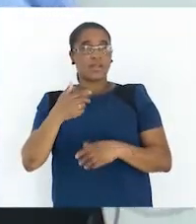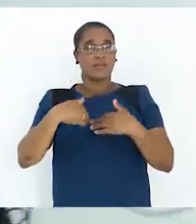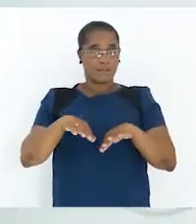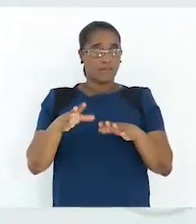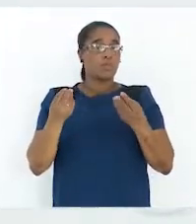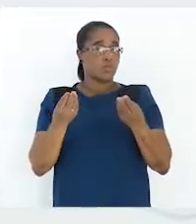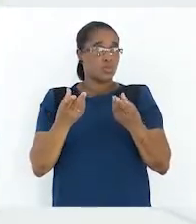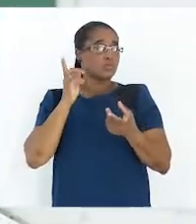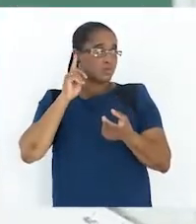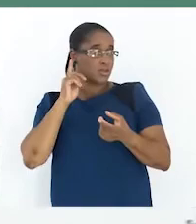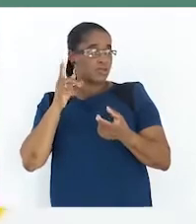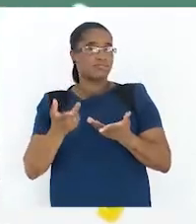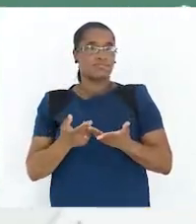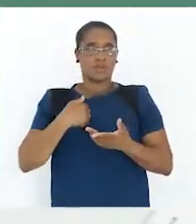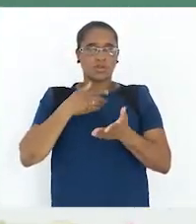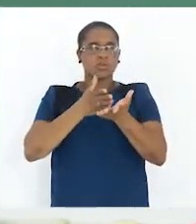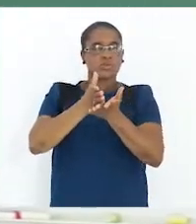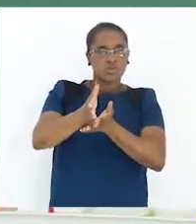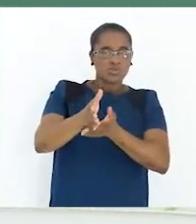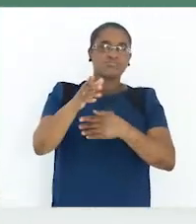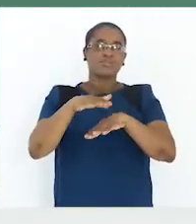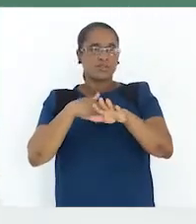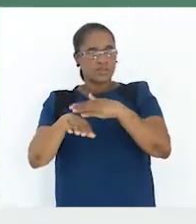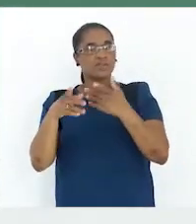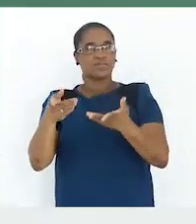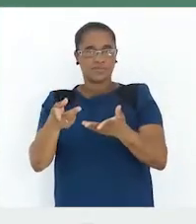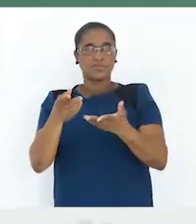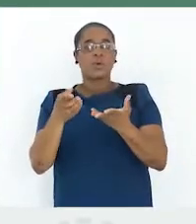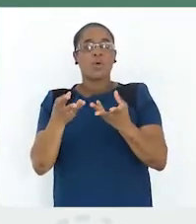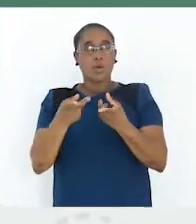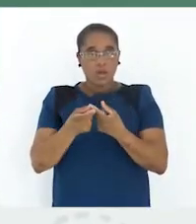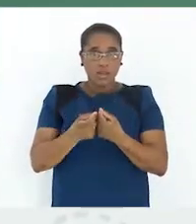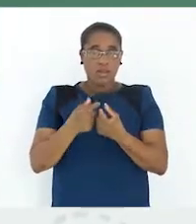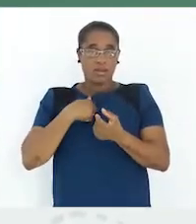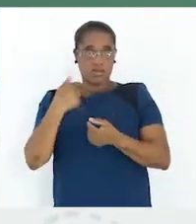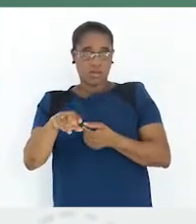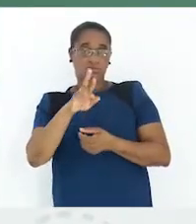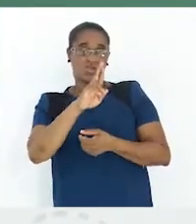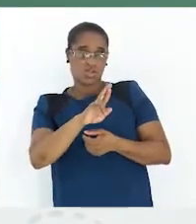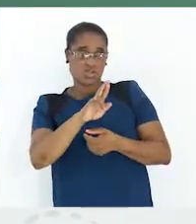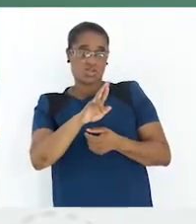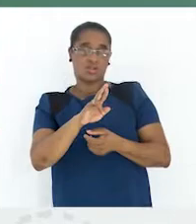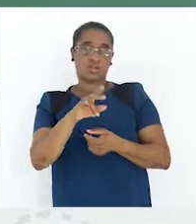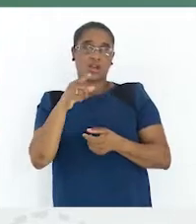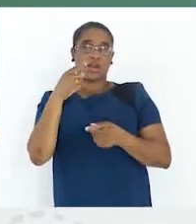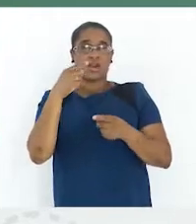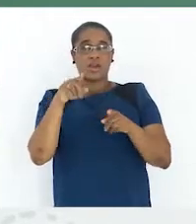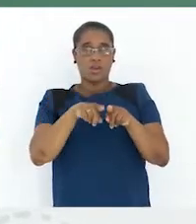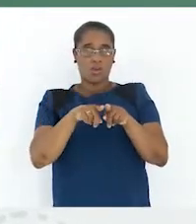importante. Então continua a resolução. Eu tenho x é igual, menos com menos dá